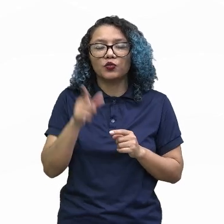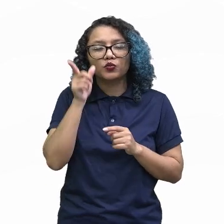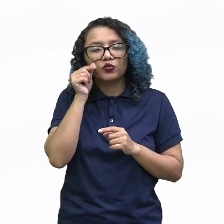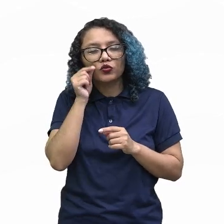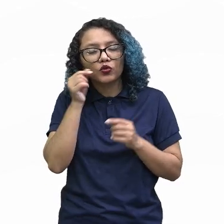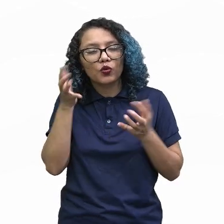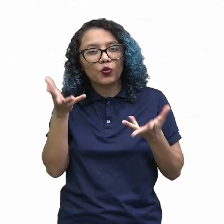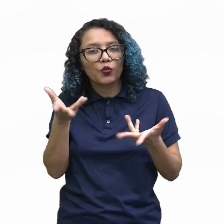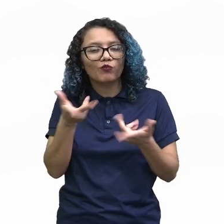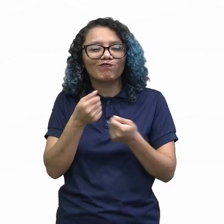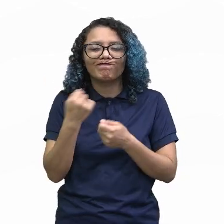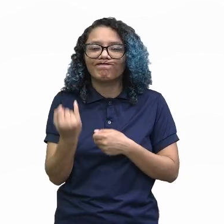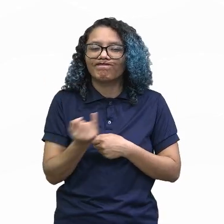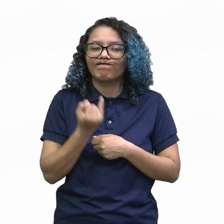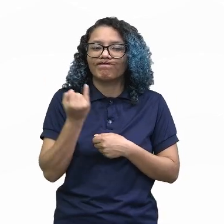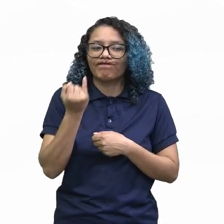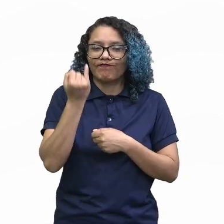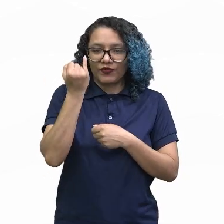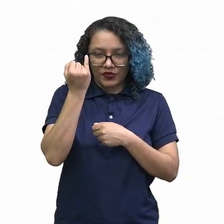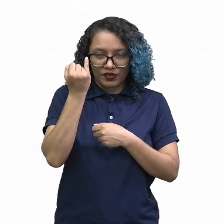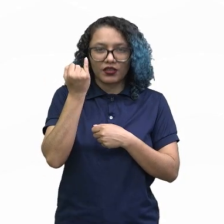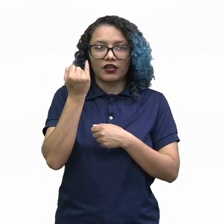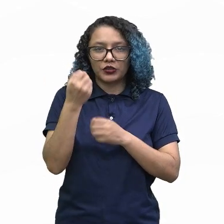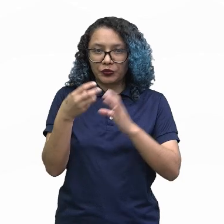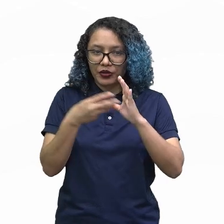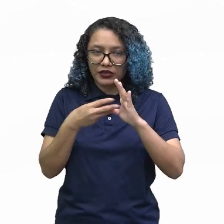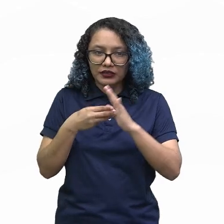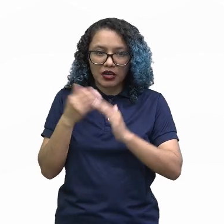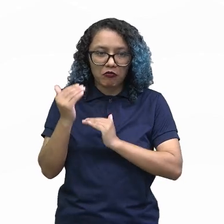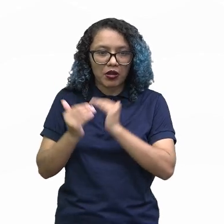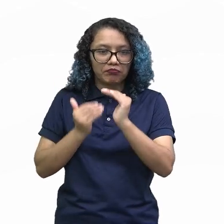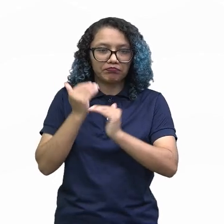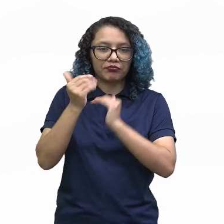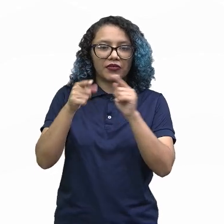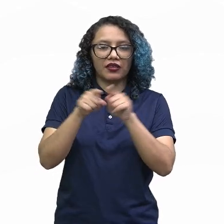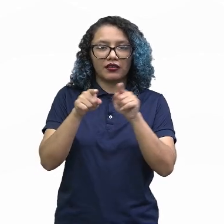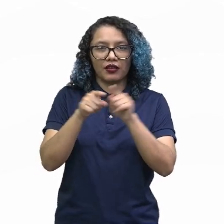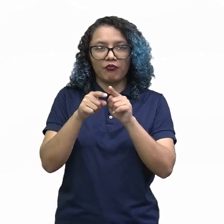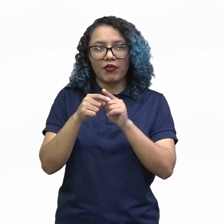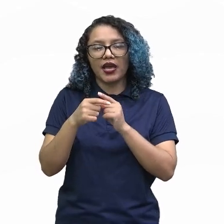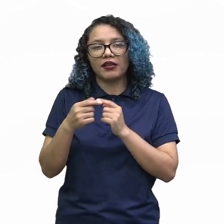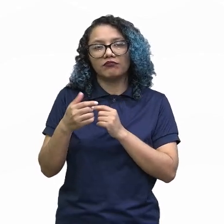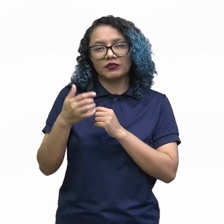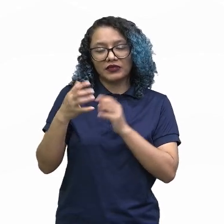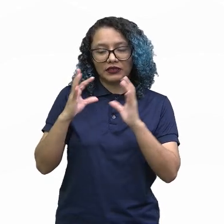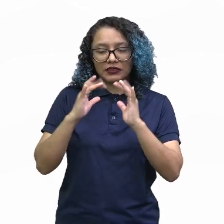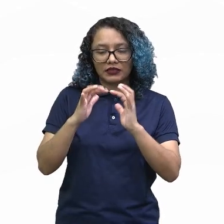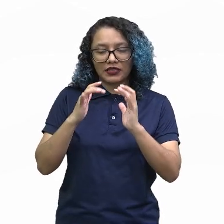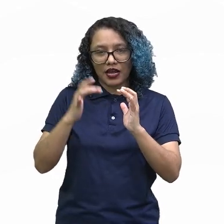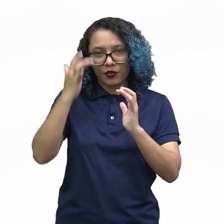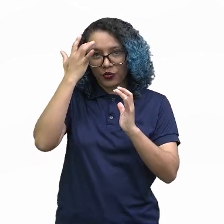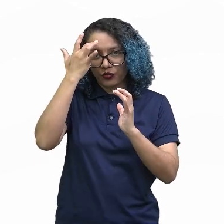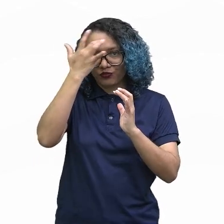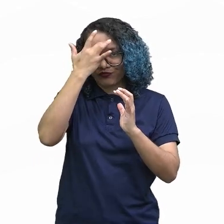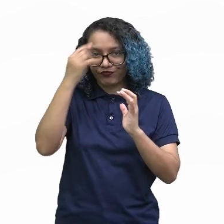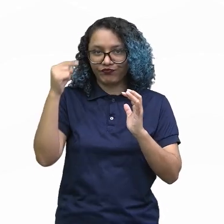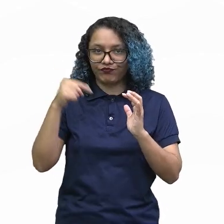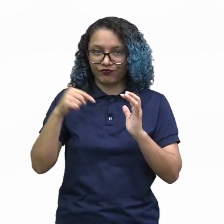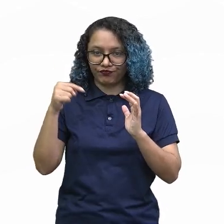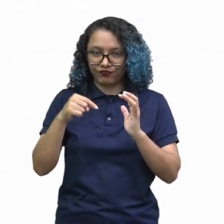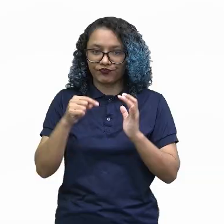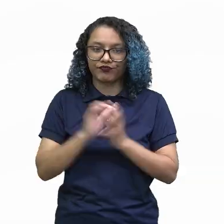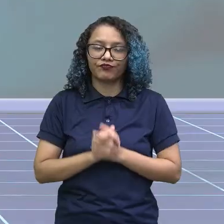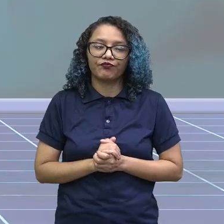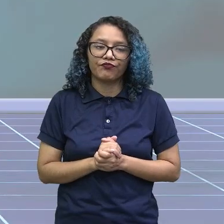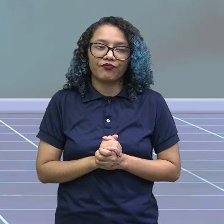é essencial para a regeneração celular e a saúde cerebral, né? Então, a gente observou aí